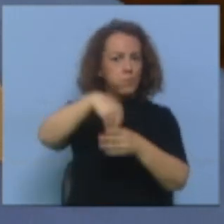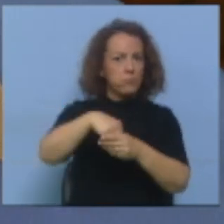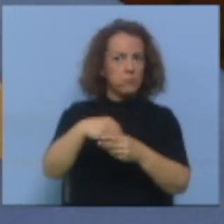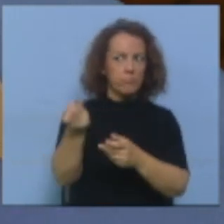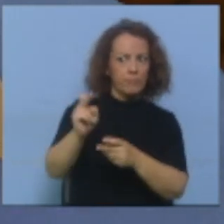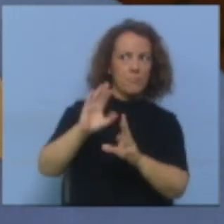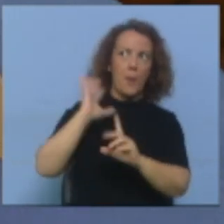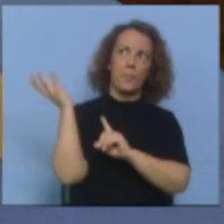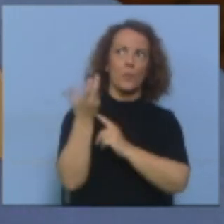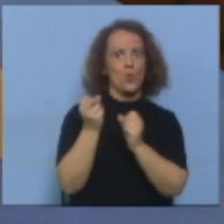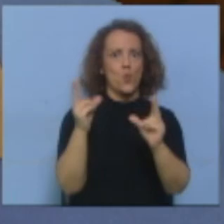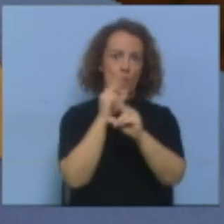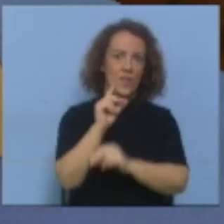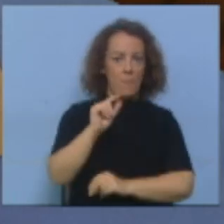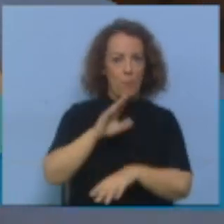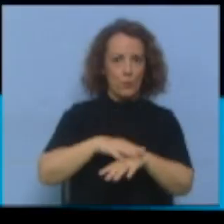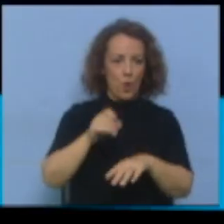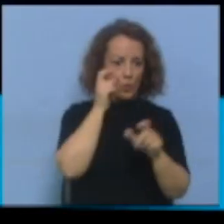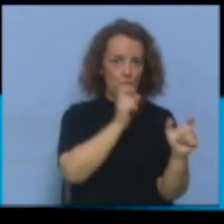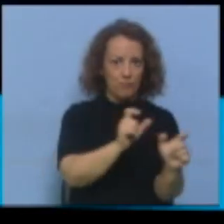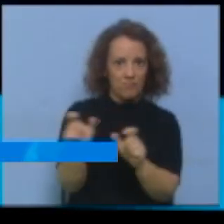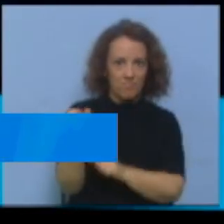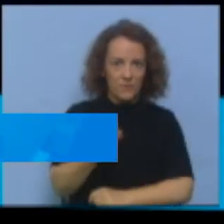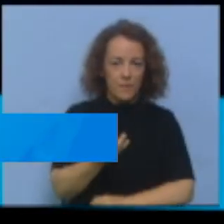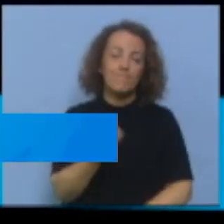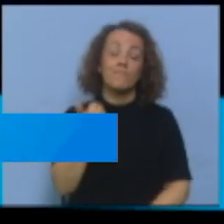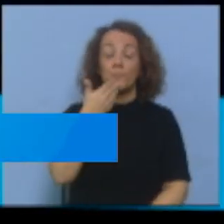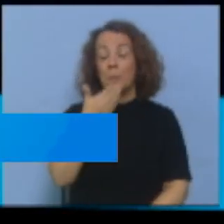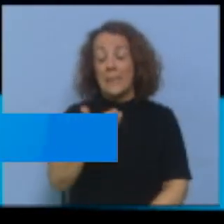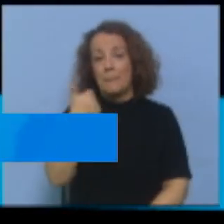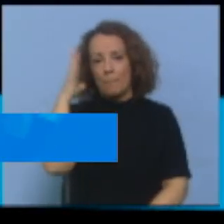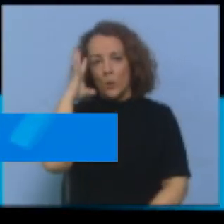quarentena. Boa tarde e obrigado pela oportunidade.